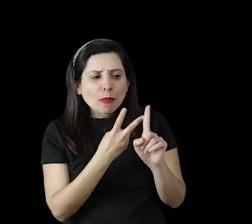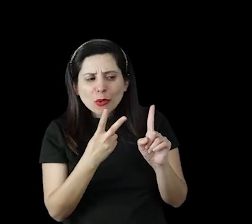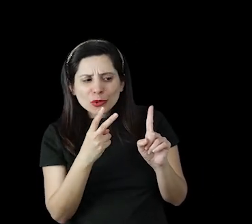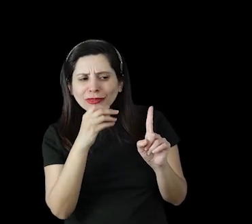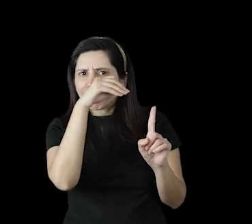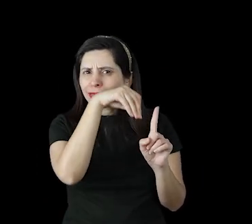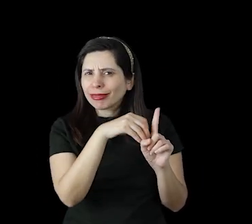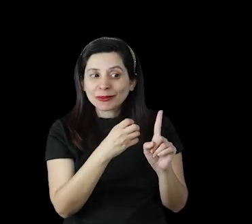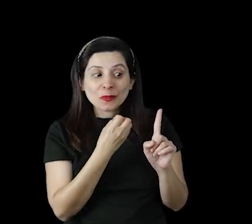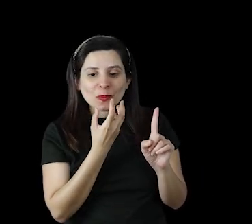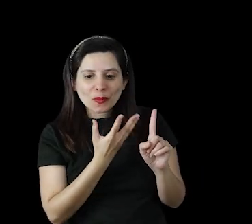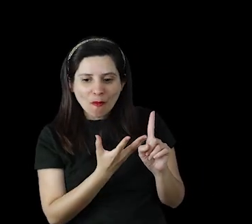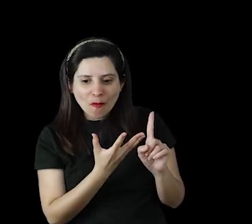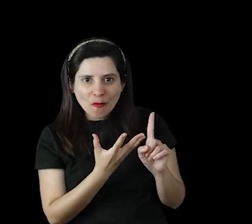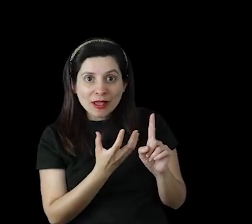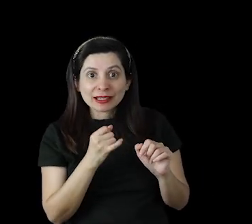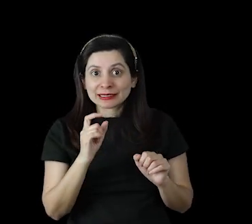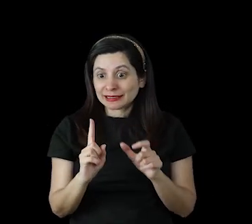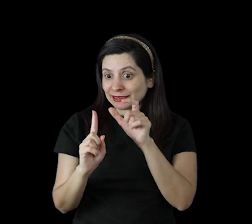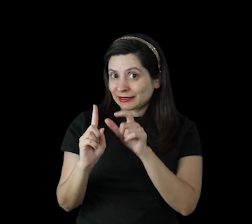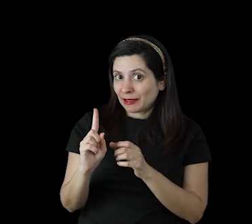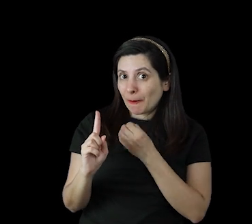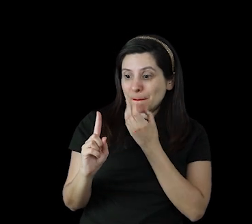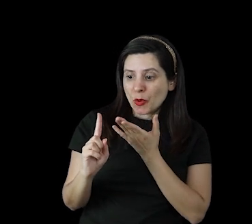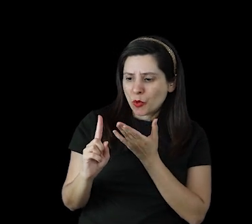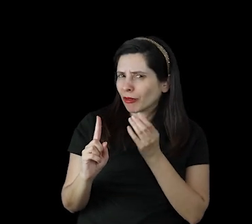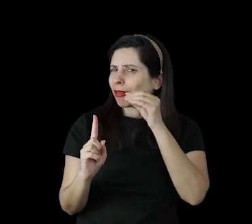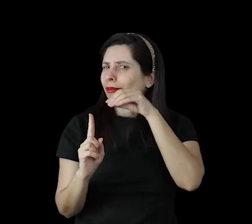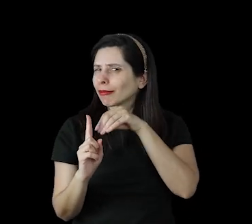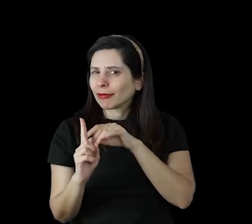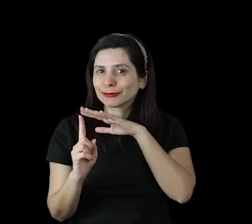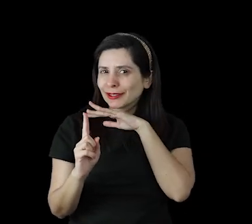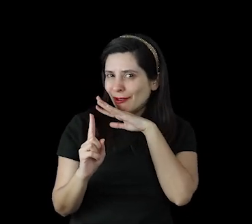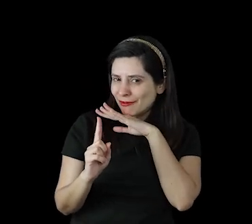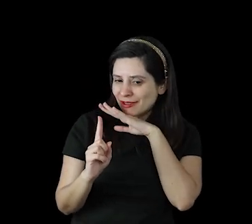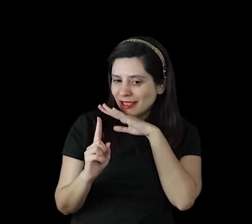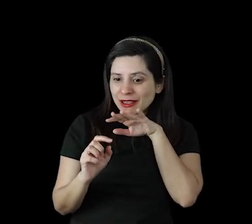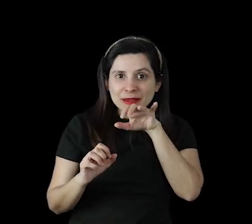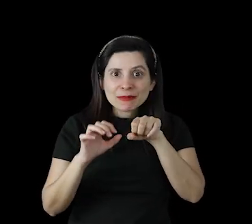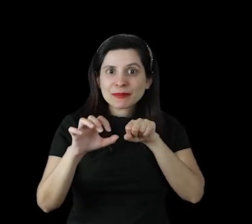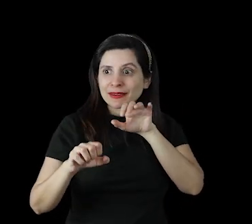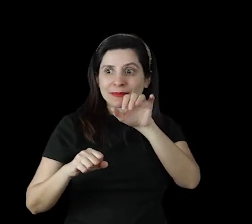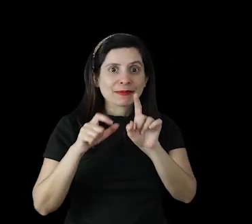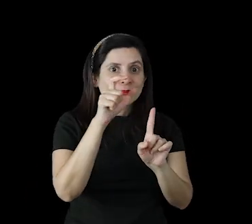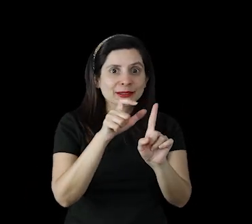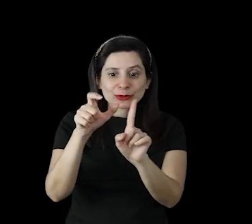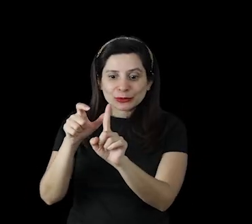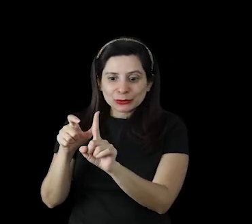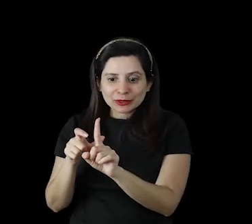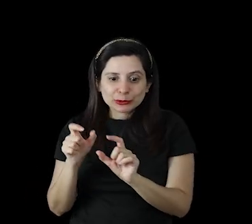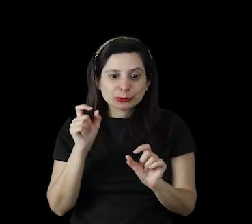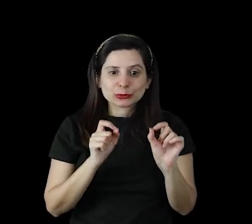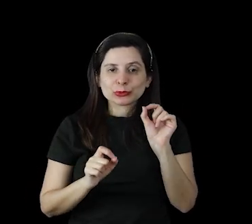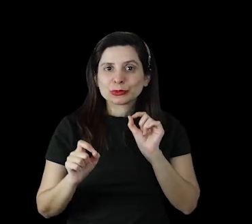nele. E ao fazer um personagem bom, procurem o que há de ruim nele. E aí eu comecei a pegar várias personagens que tinham uma